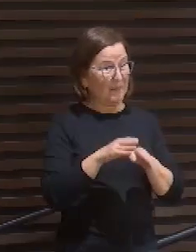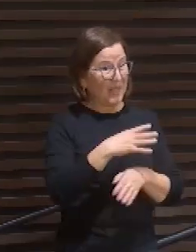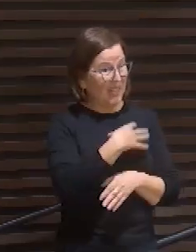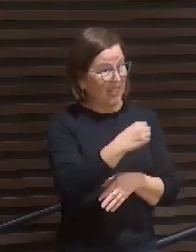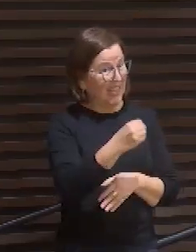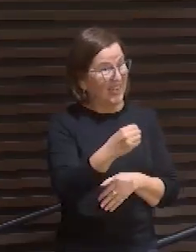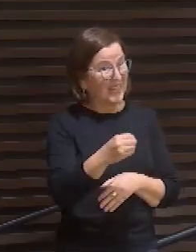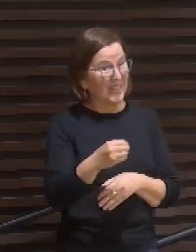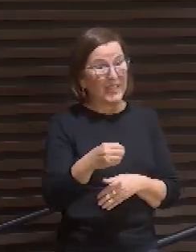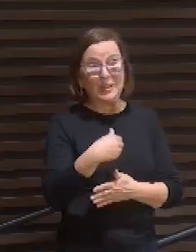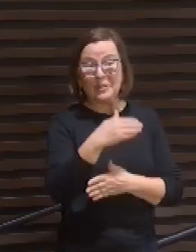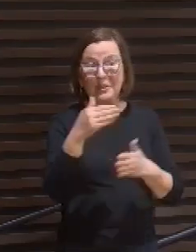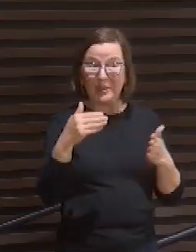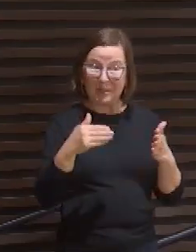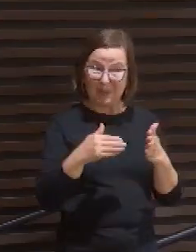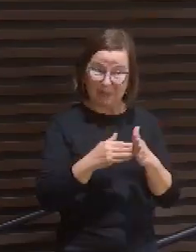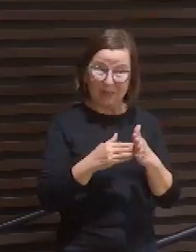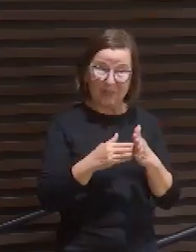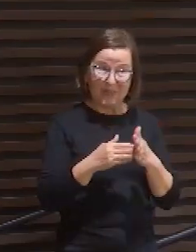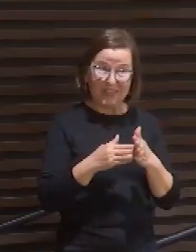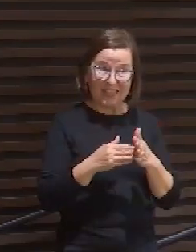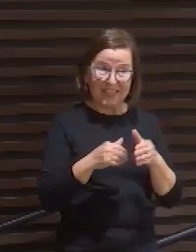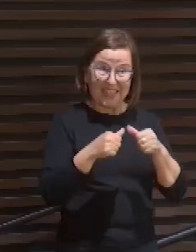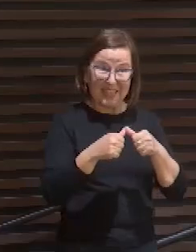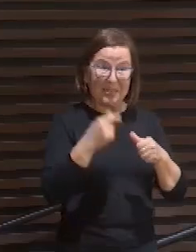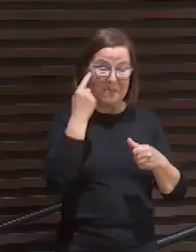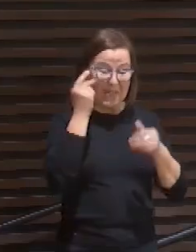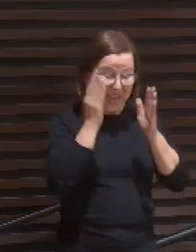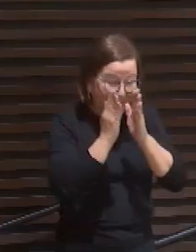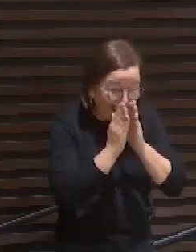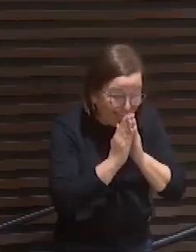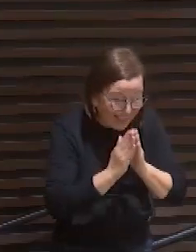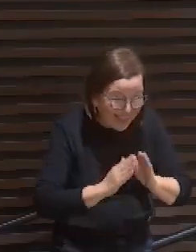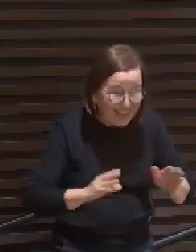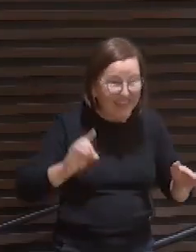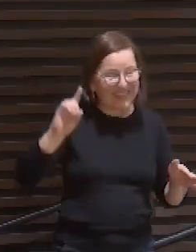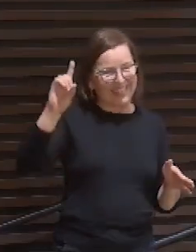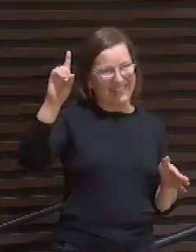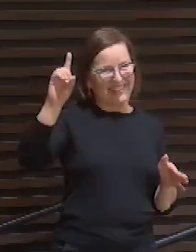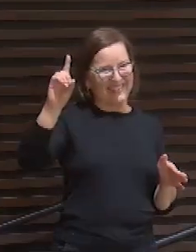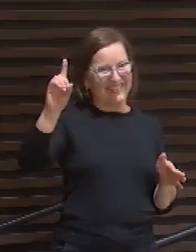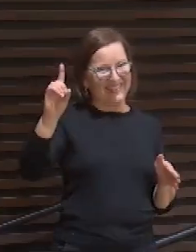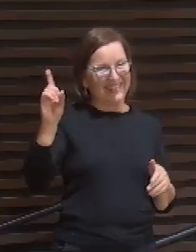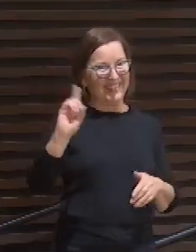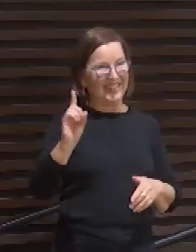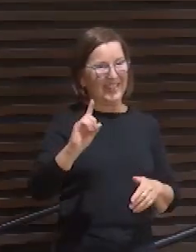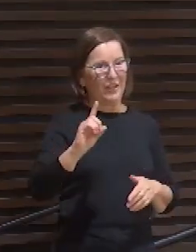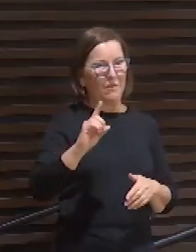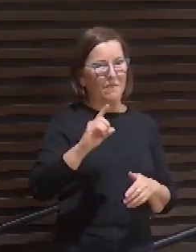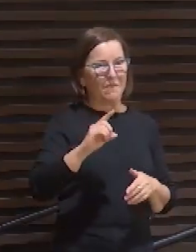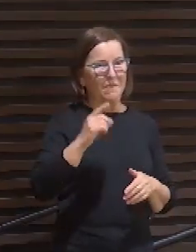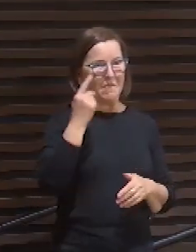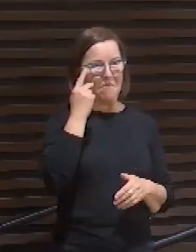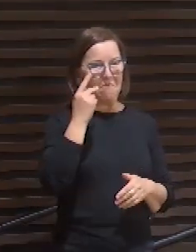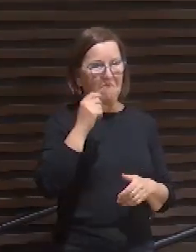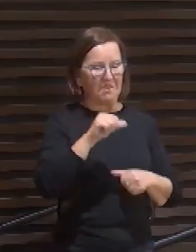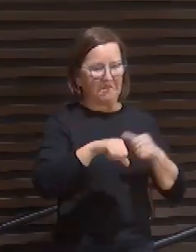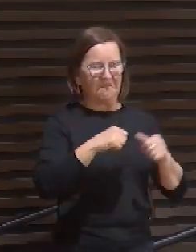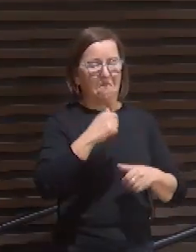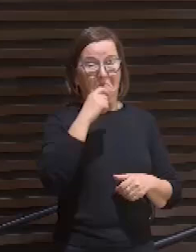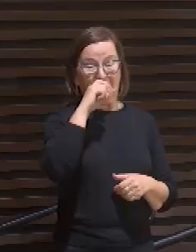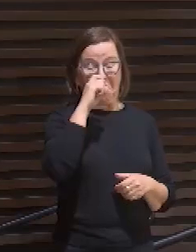Isso não é para orgulhar, é para adorar. Não é para ficar snob, é para